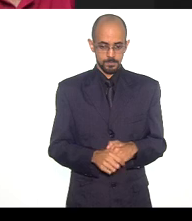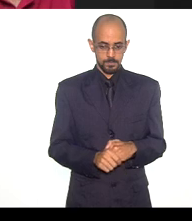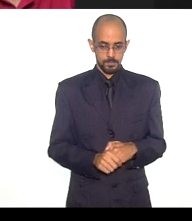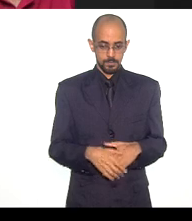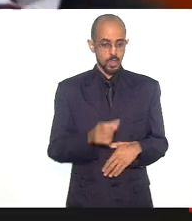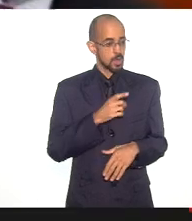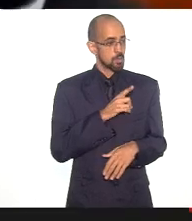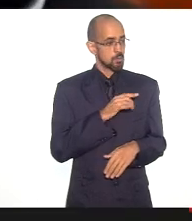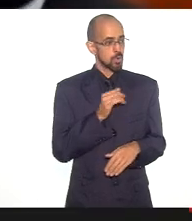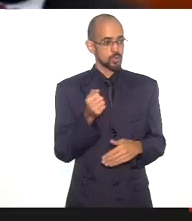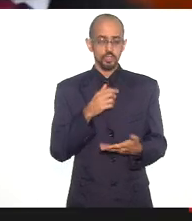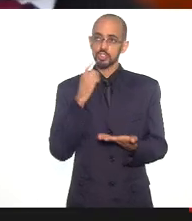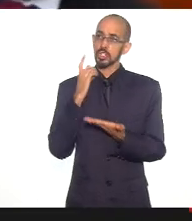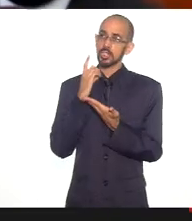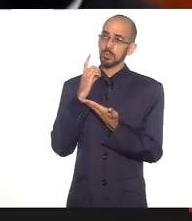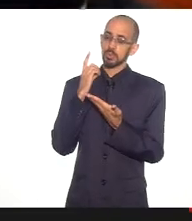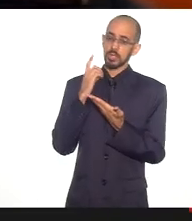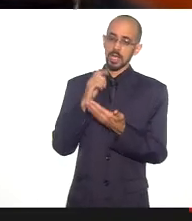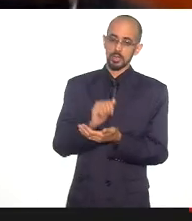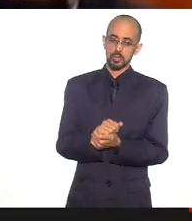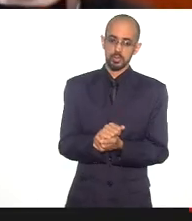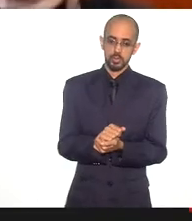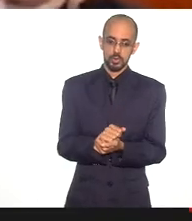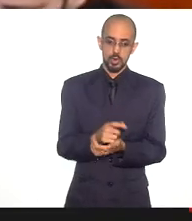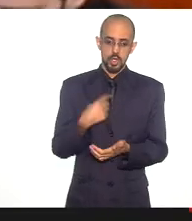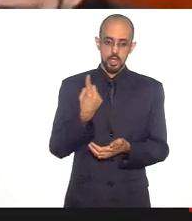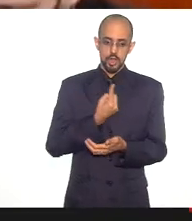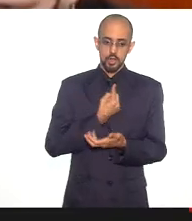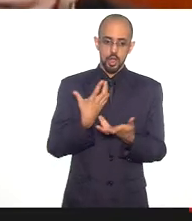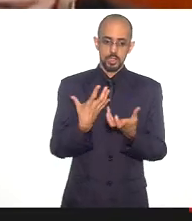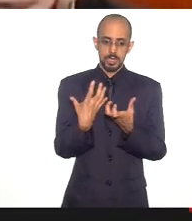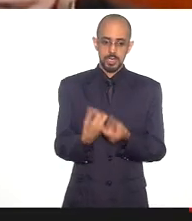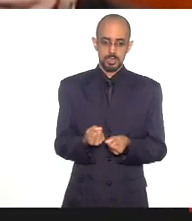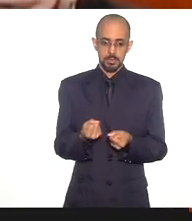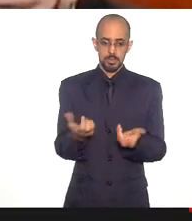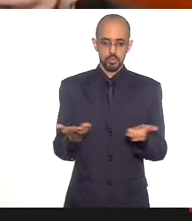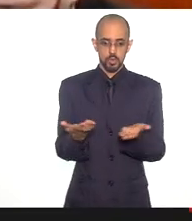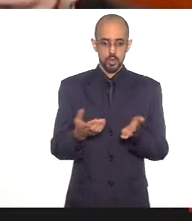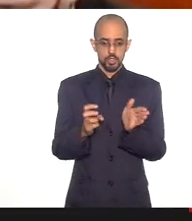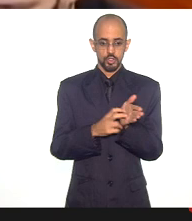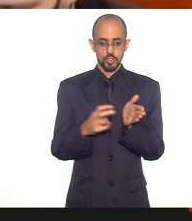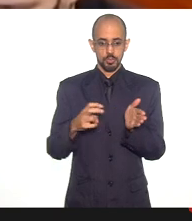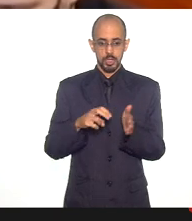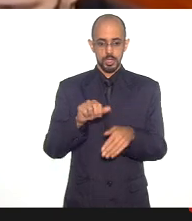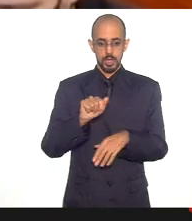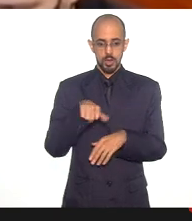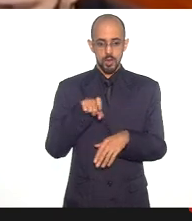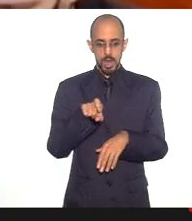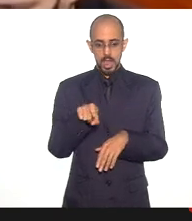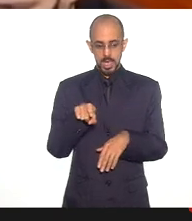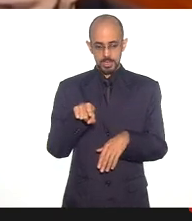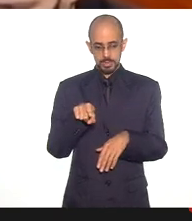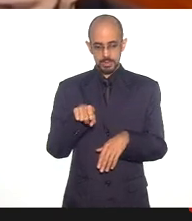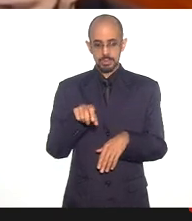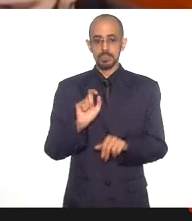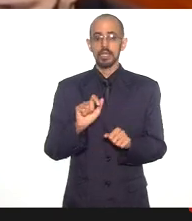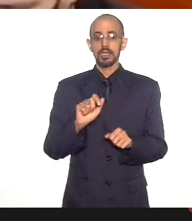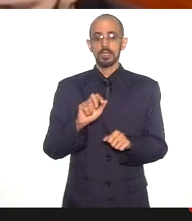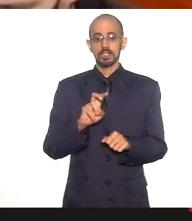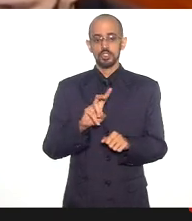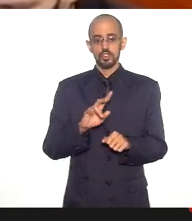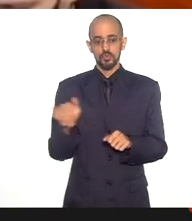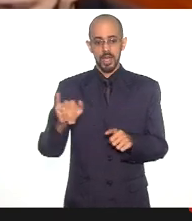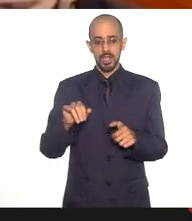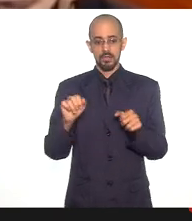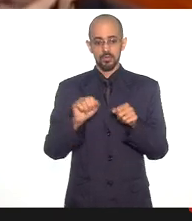Bom dia, deputado. Nós recebemos hoje de manhã do Alex a confirmação. Então, vai ser no